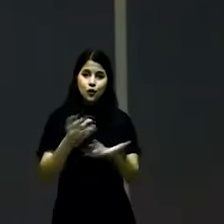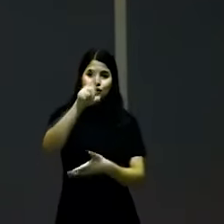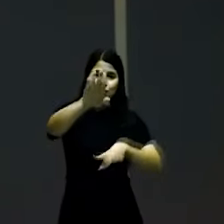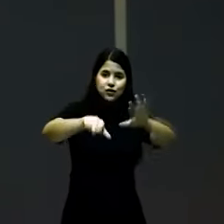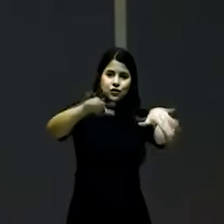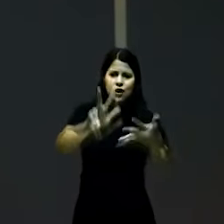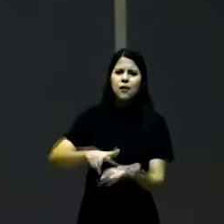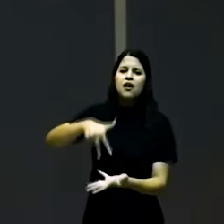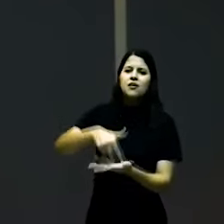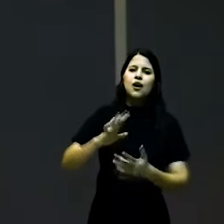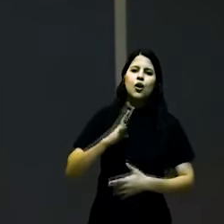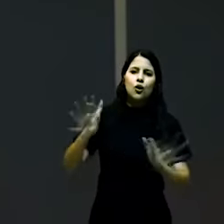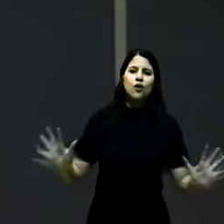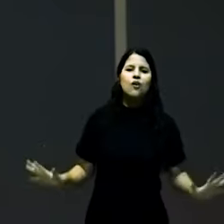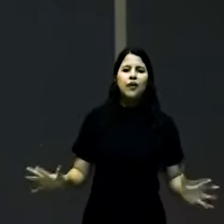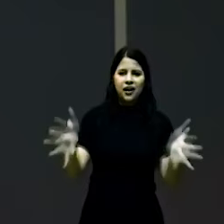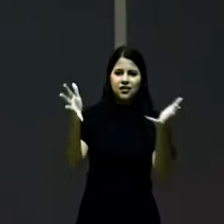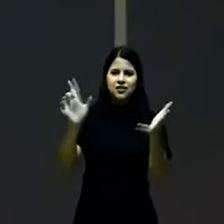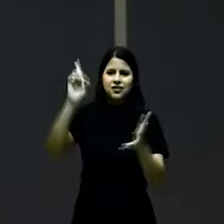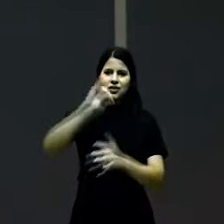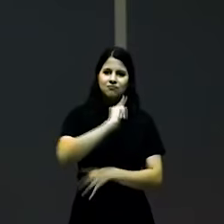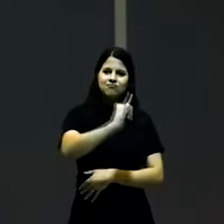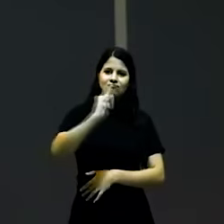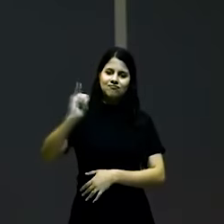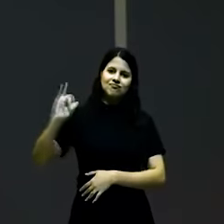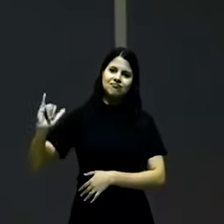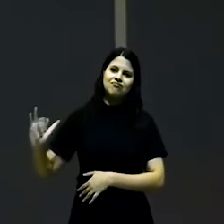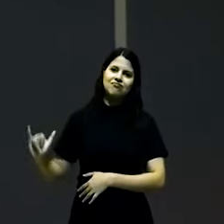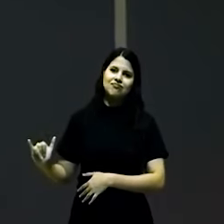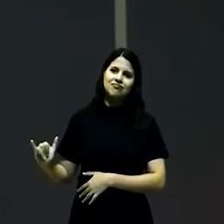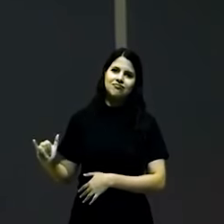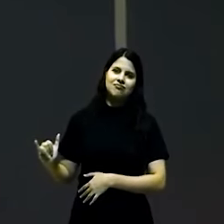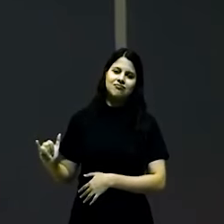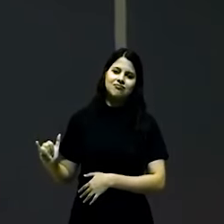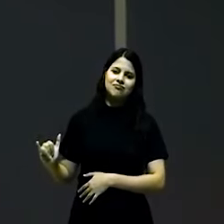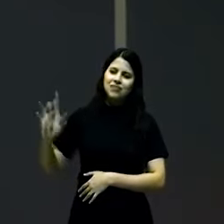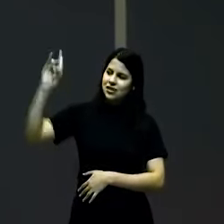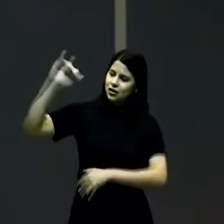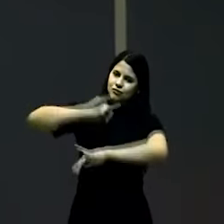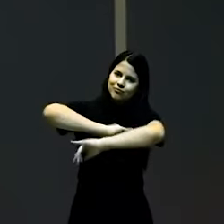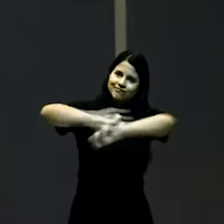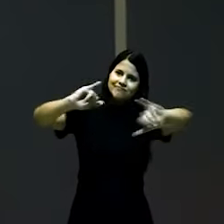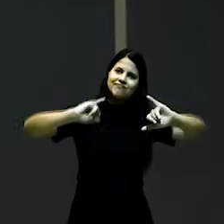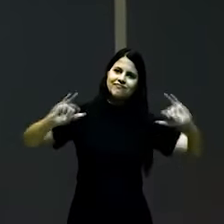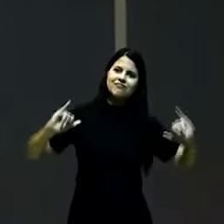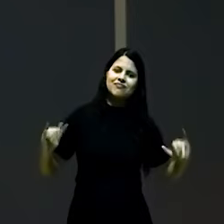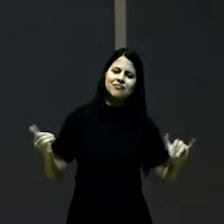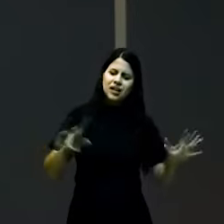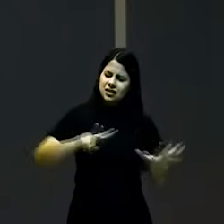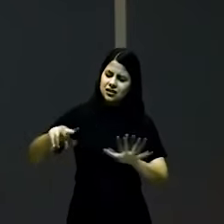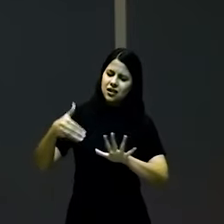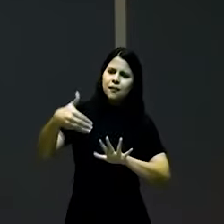Essa é a palavra de Deus para a sua vida. Essa é a palavra de Deus para você nessa